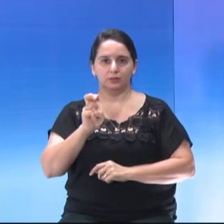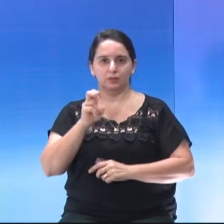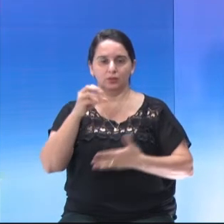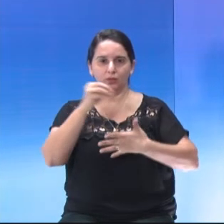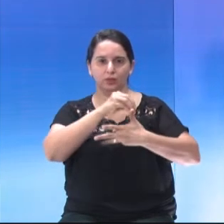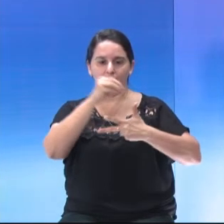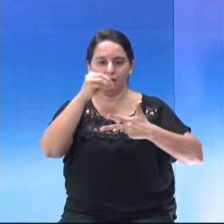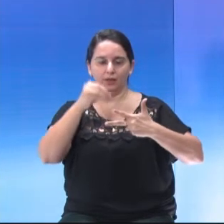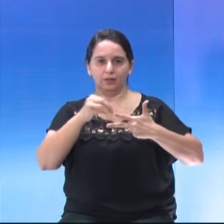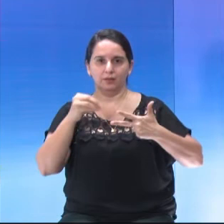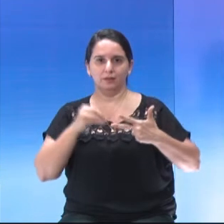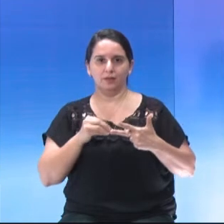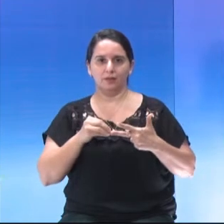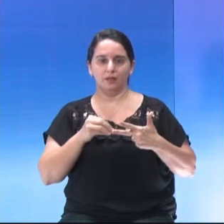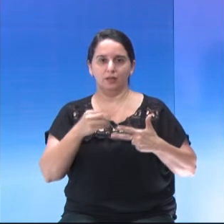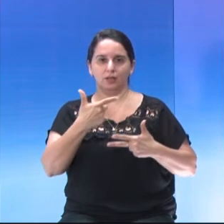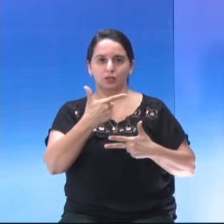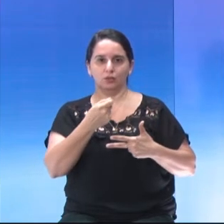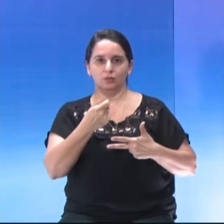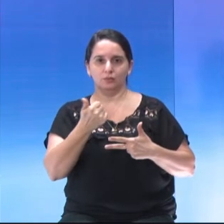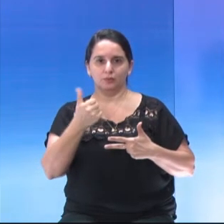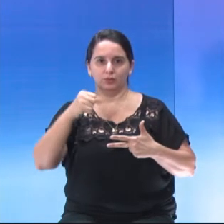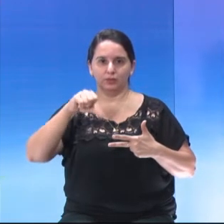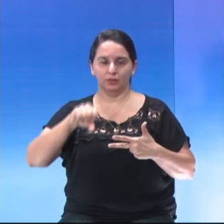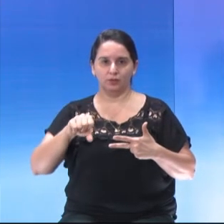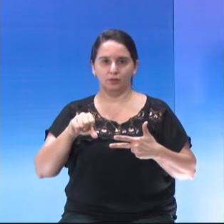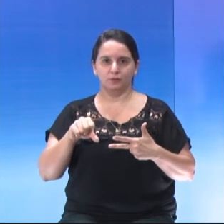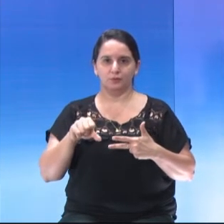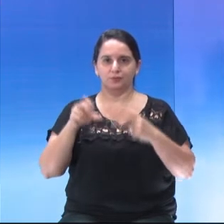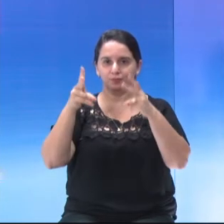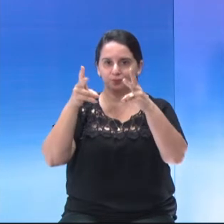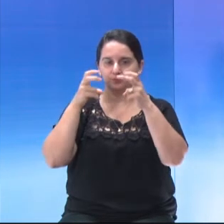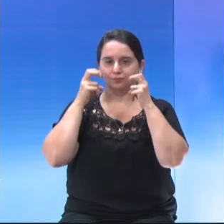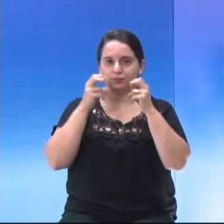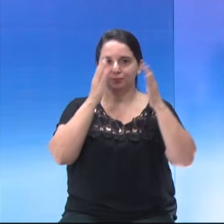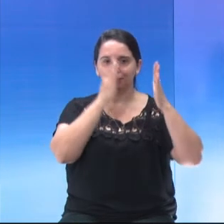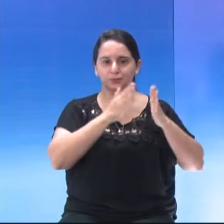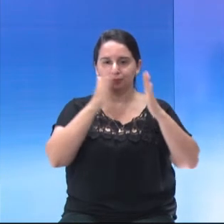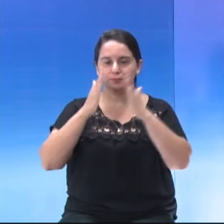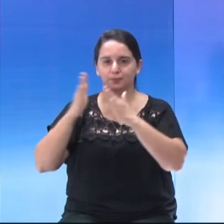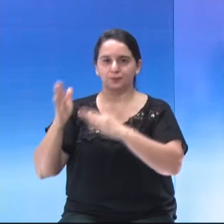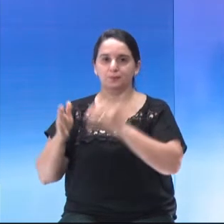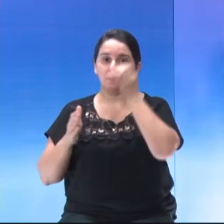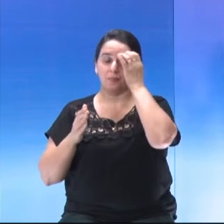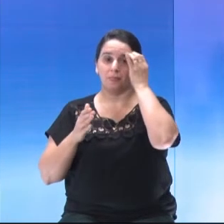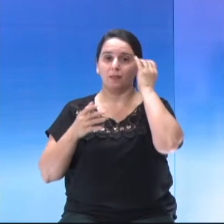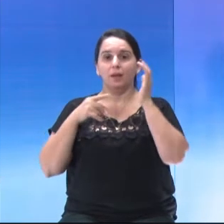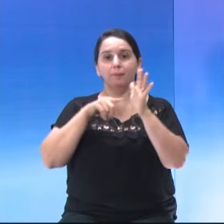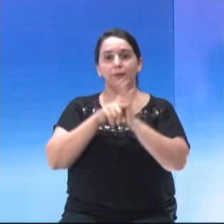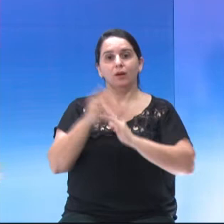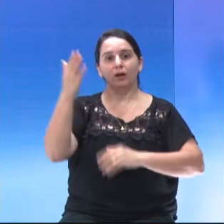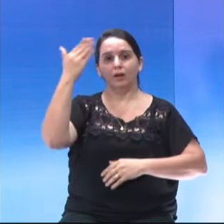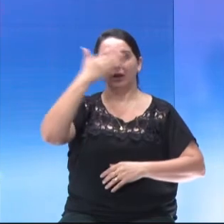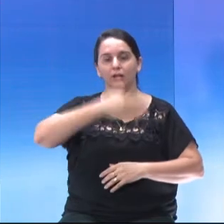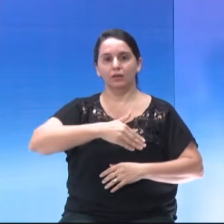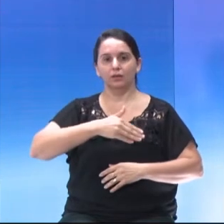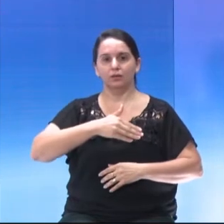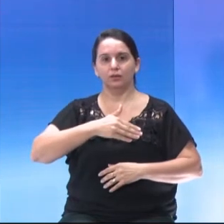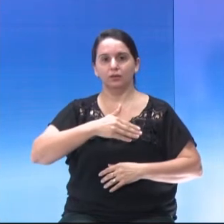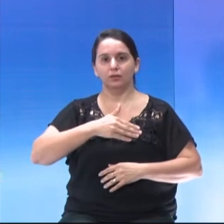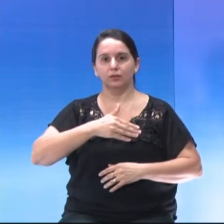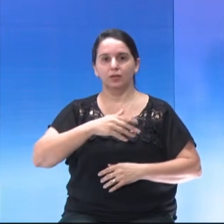para resolvermos. Então, preste atenção no passo a passo. A questão afirma o seguinte: